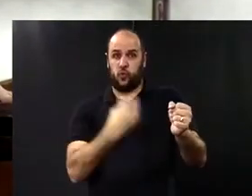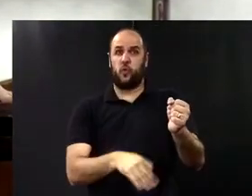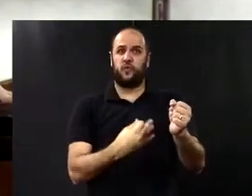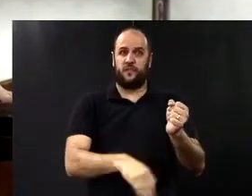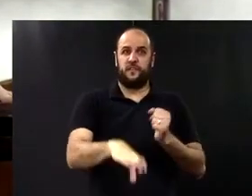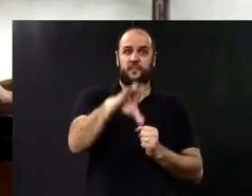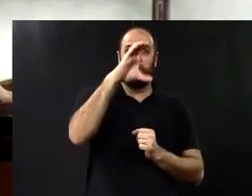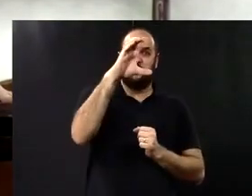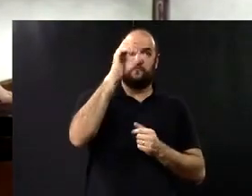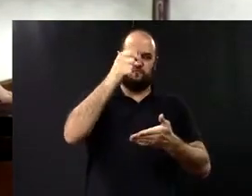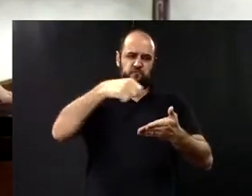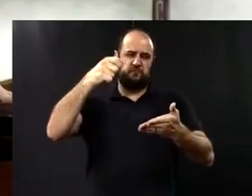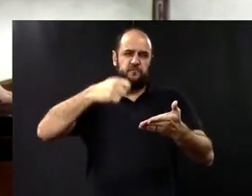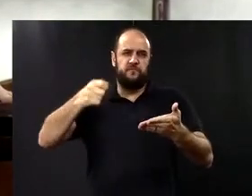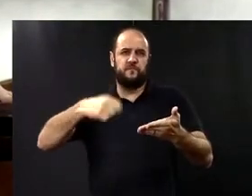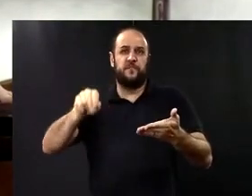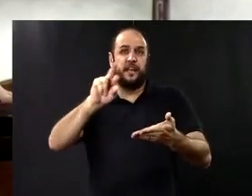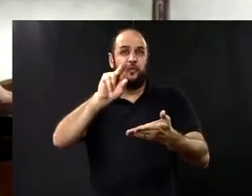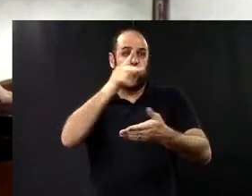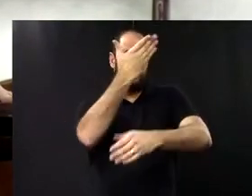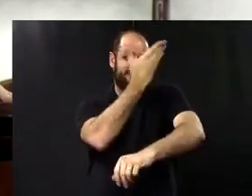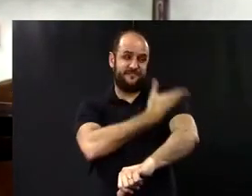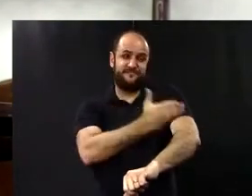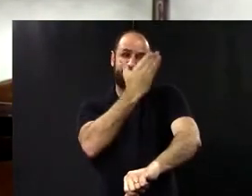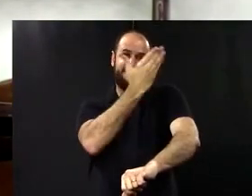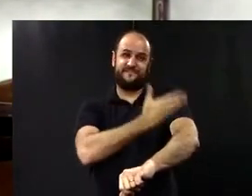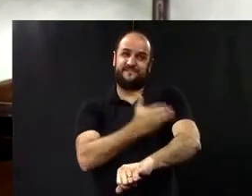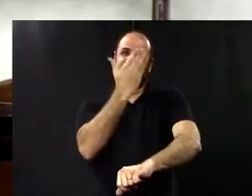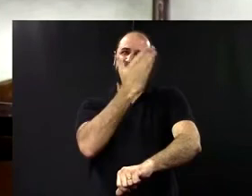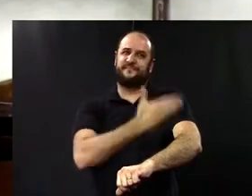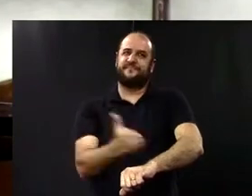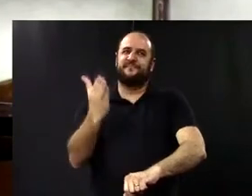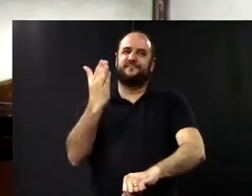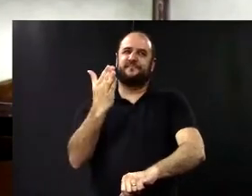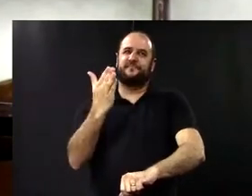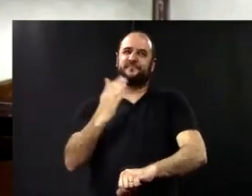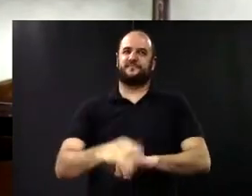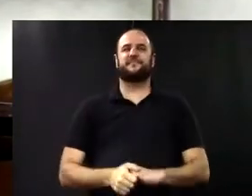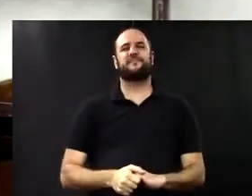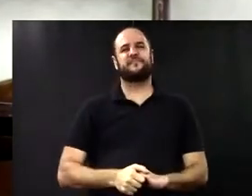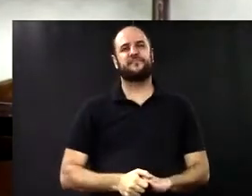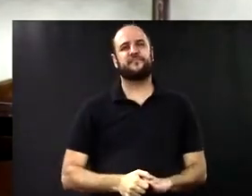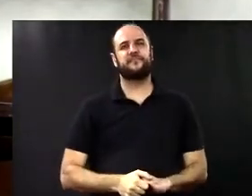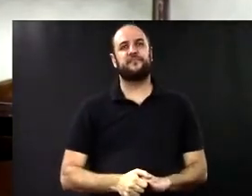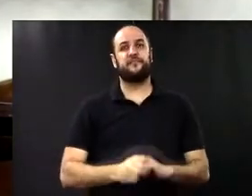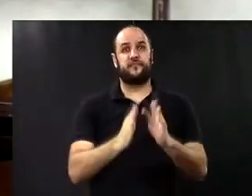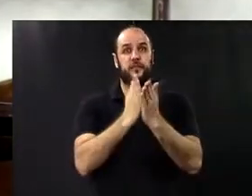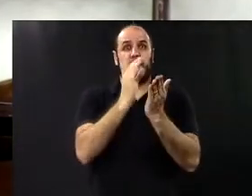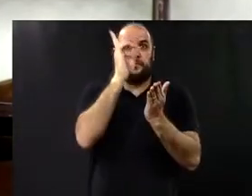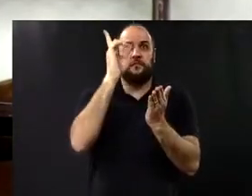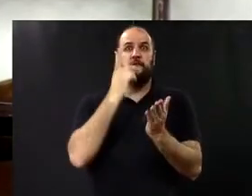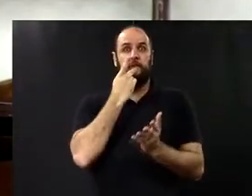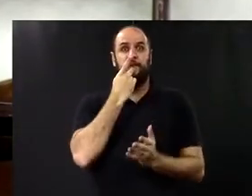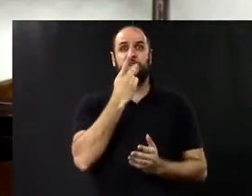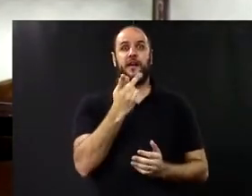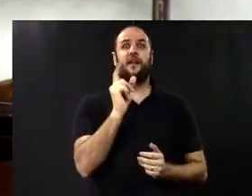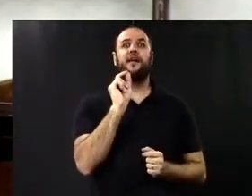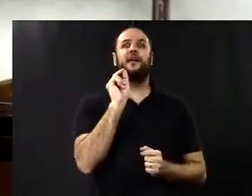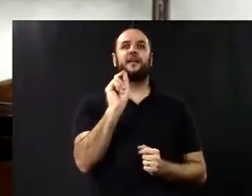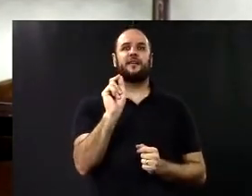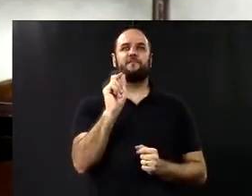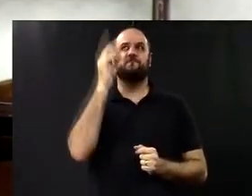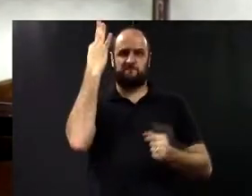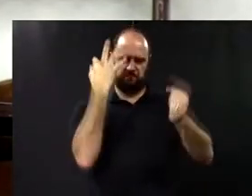significa treinamento. Veja só, o texto está dizendo que essa